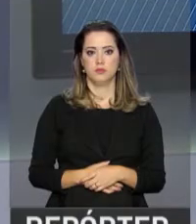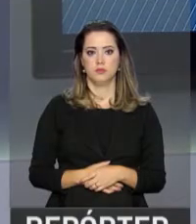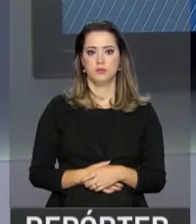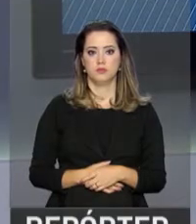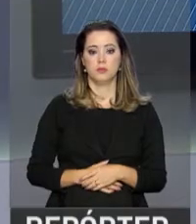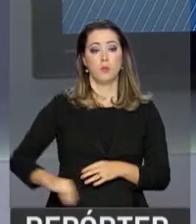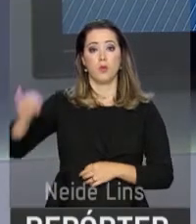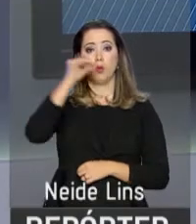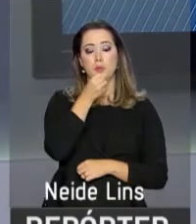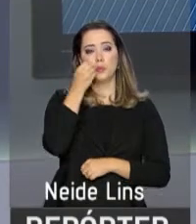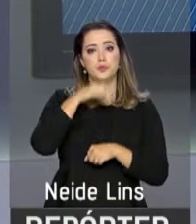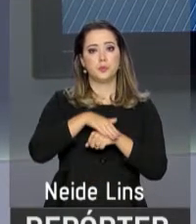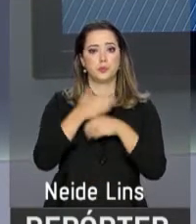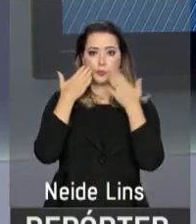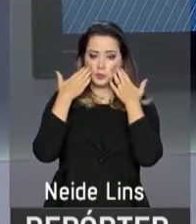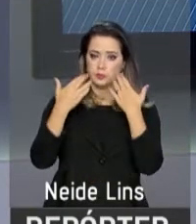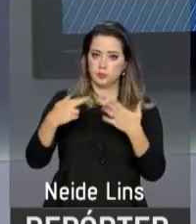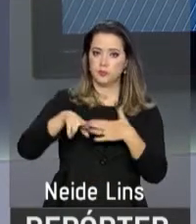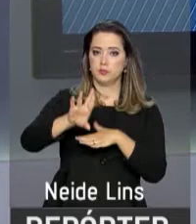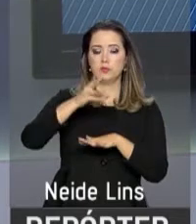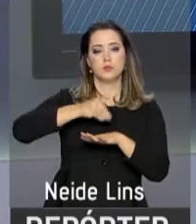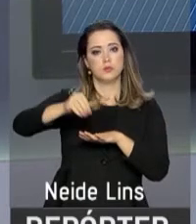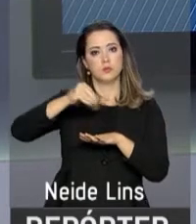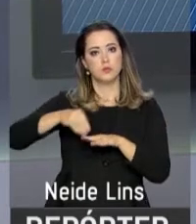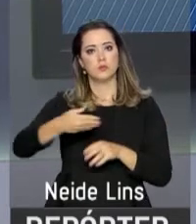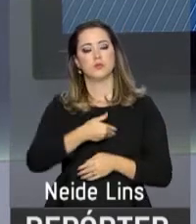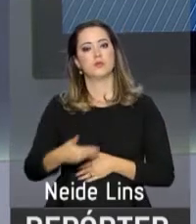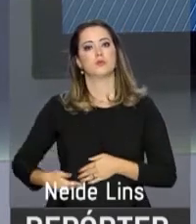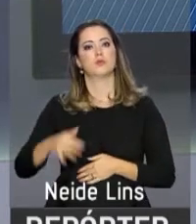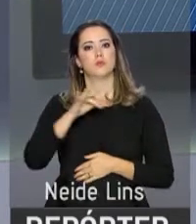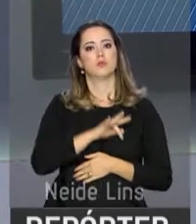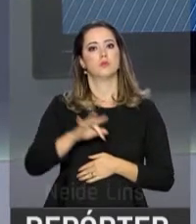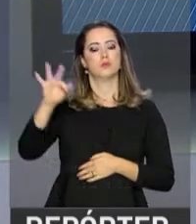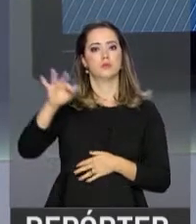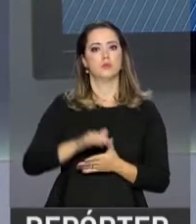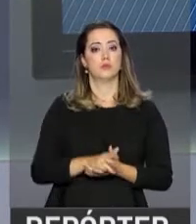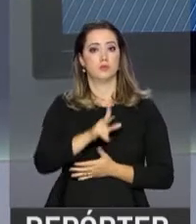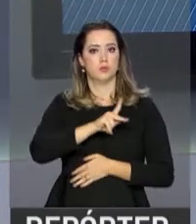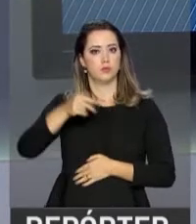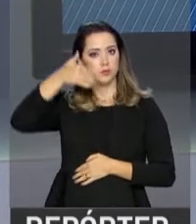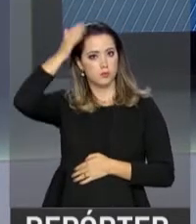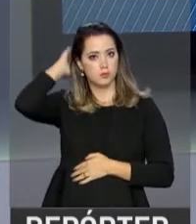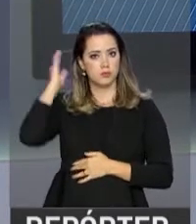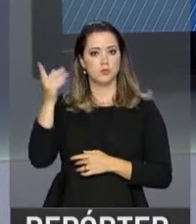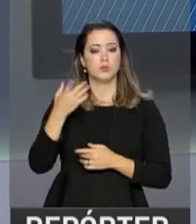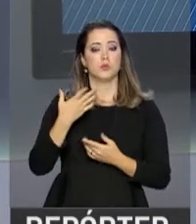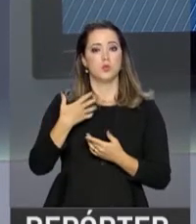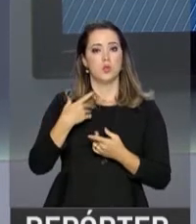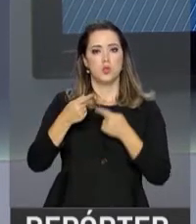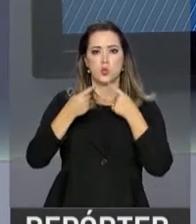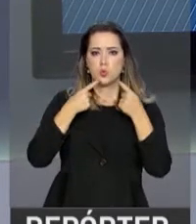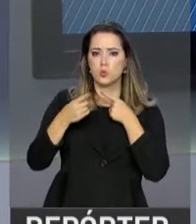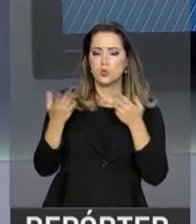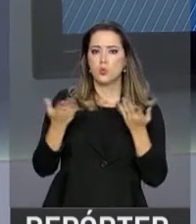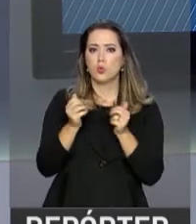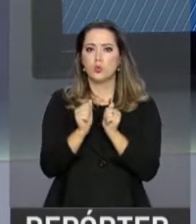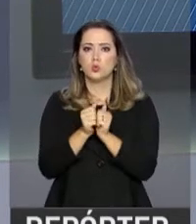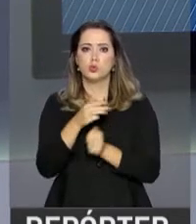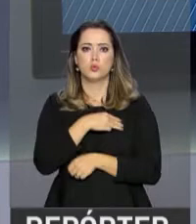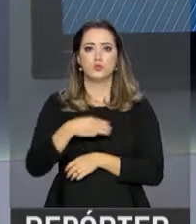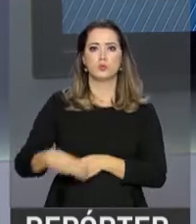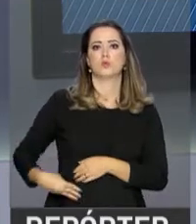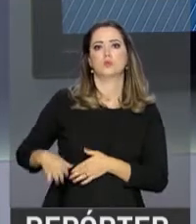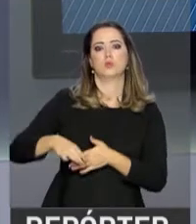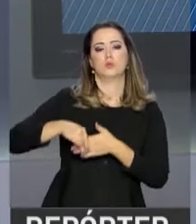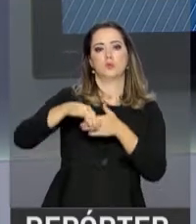Olá, boa noite. Começa agora o Repórter NBR com as notícias do governo federal. O presidente Michel Temer discutiu hoje com ministros